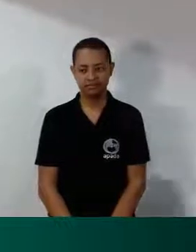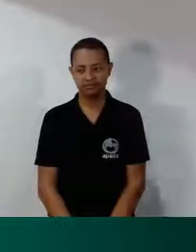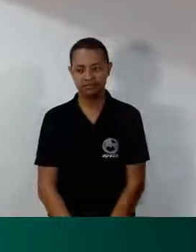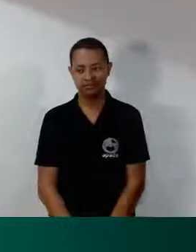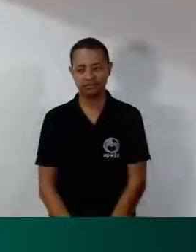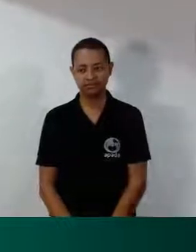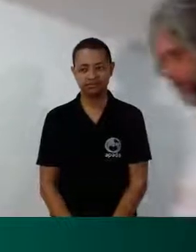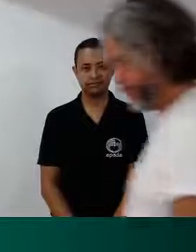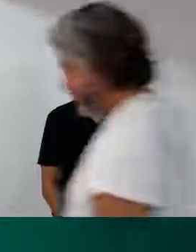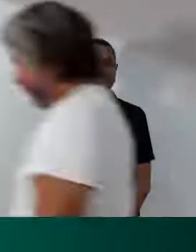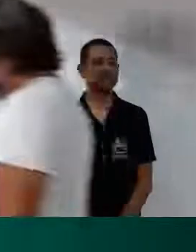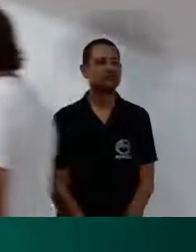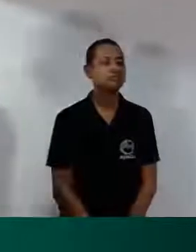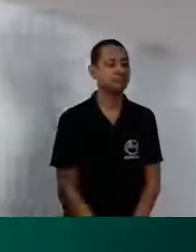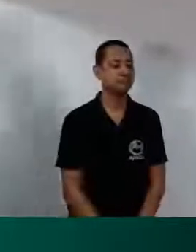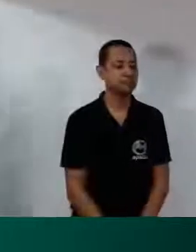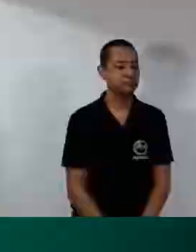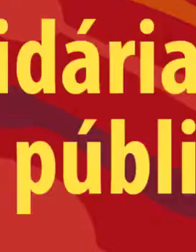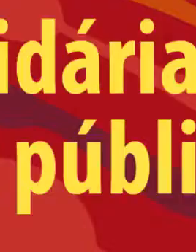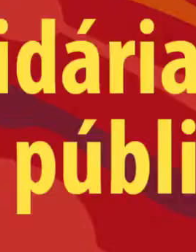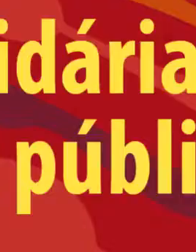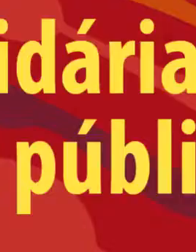E aí